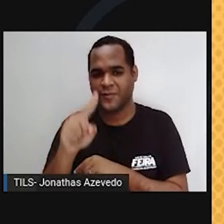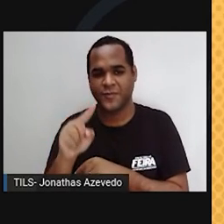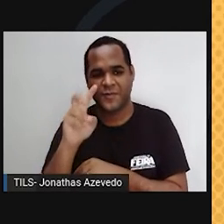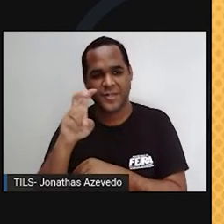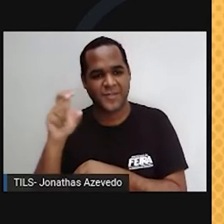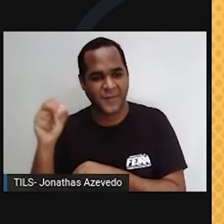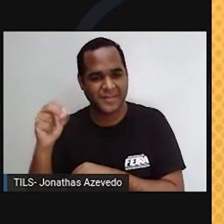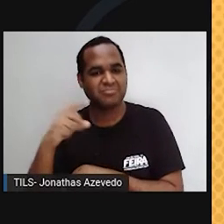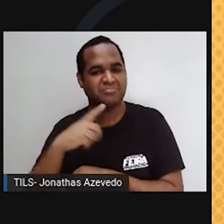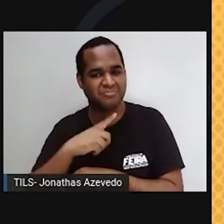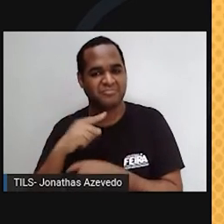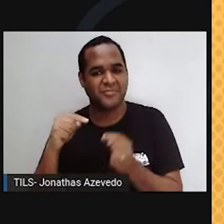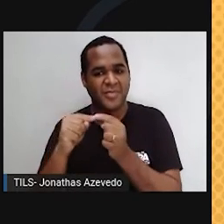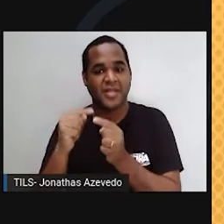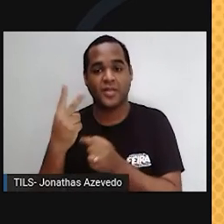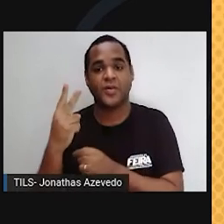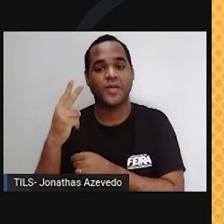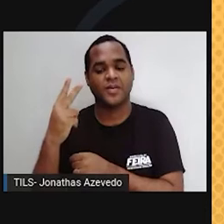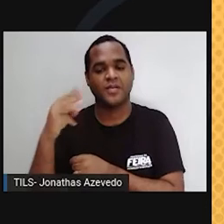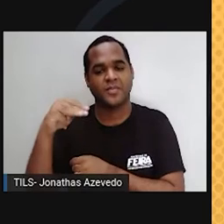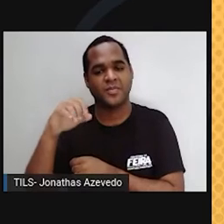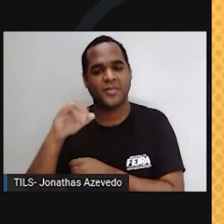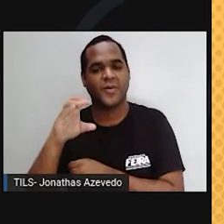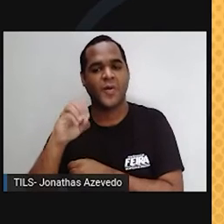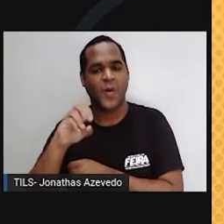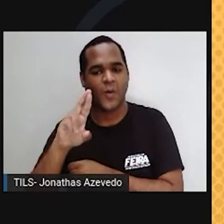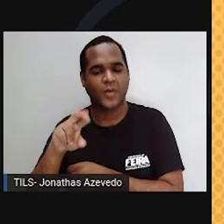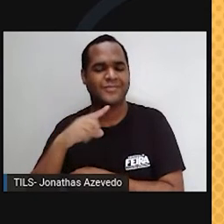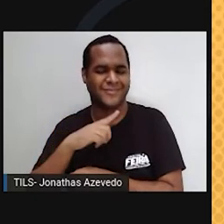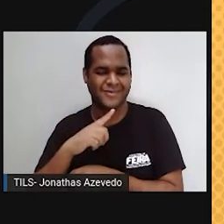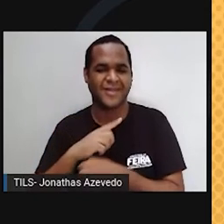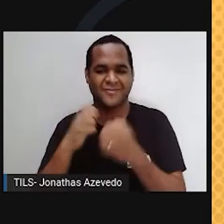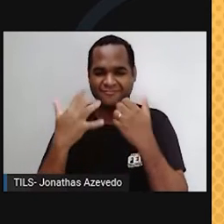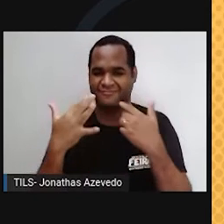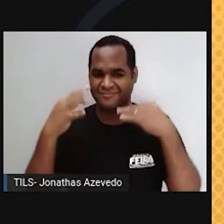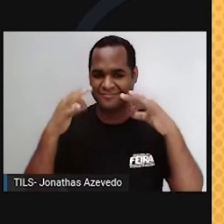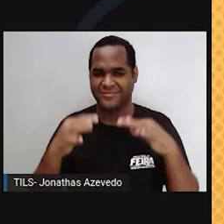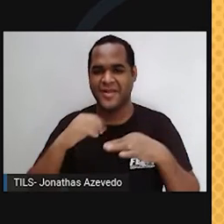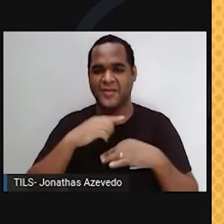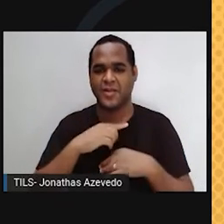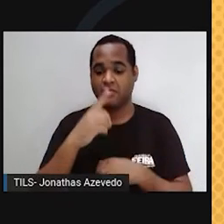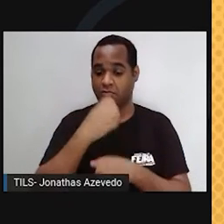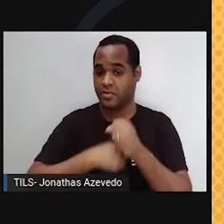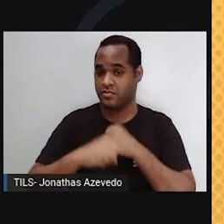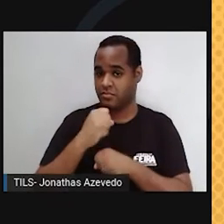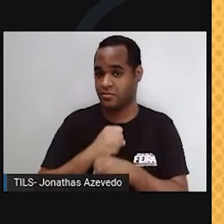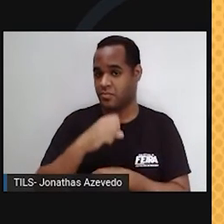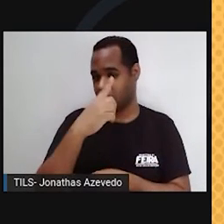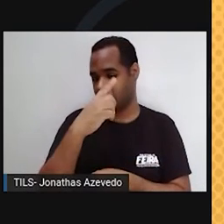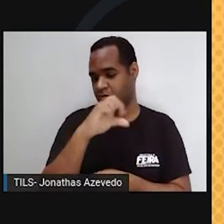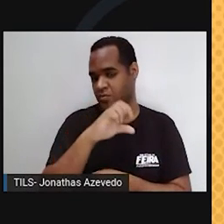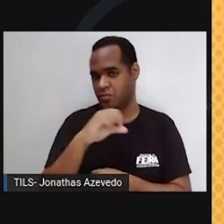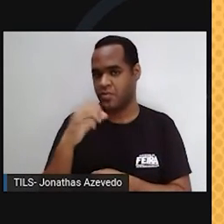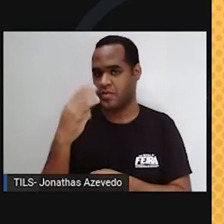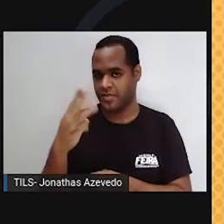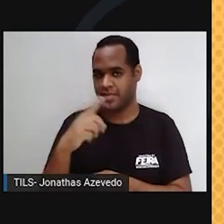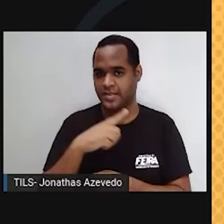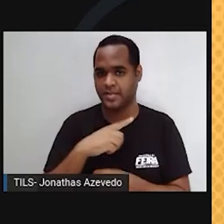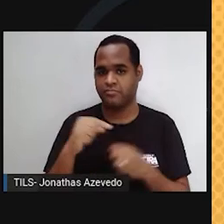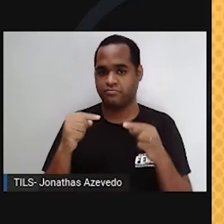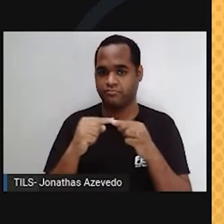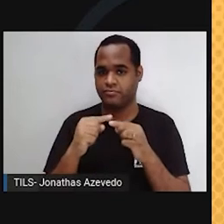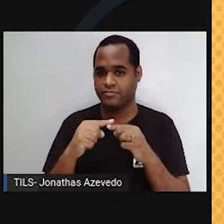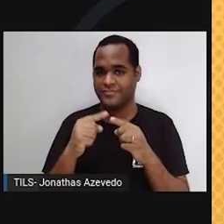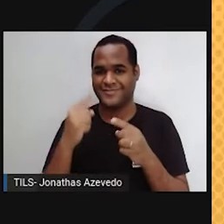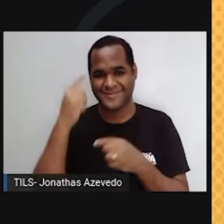de cabelo. Esses espelhos são realmente precisos, não? Em 1993, uma missão